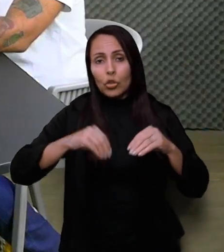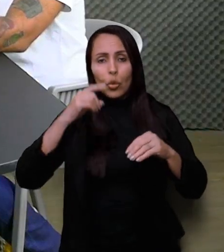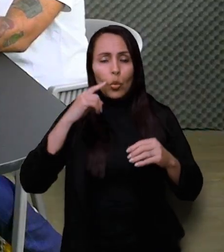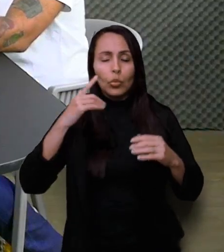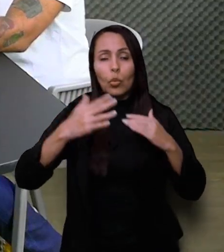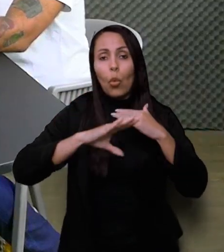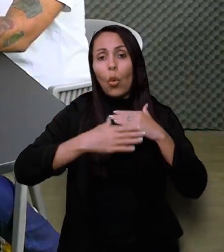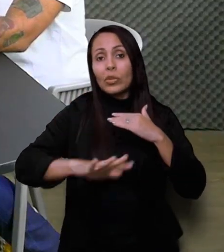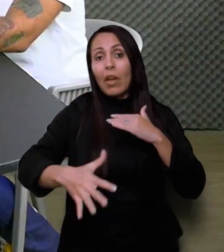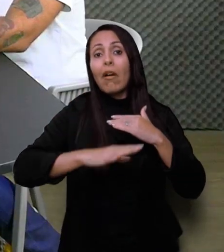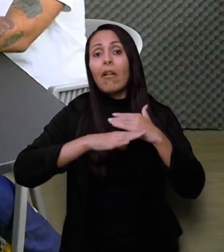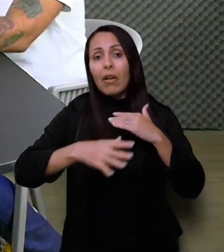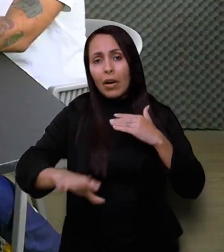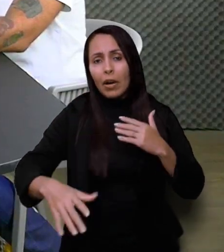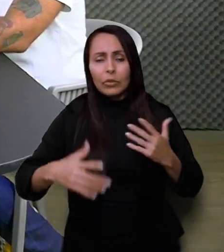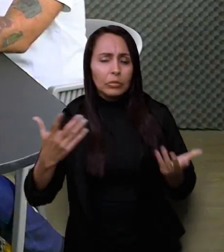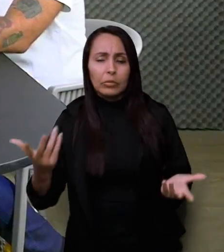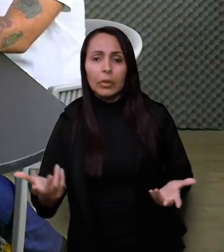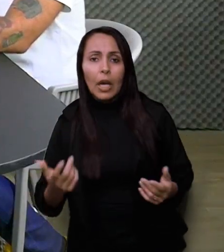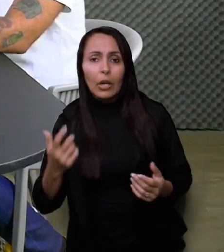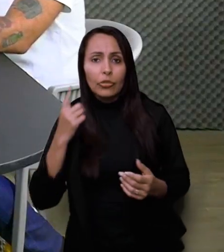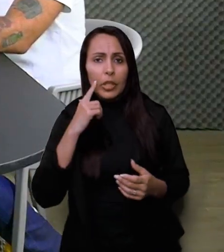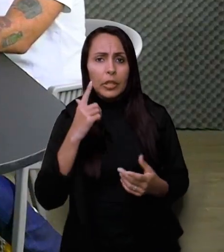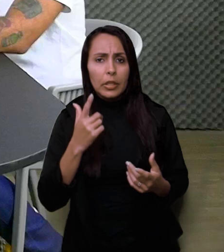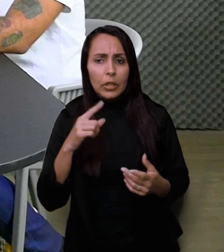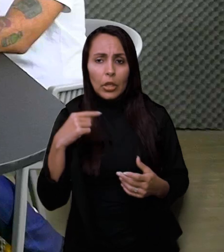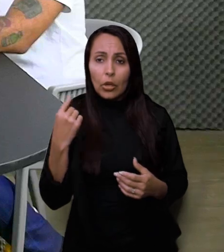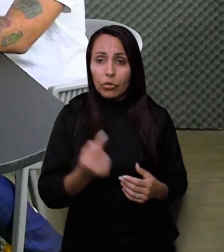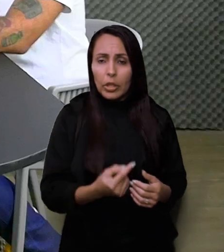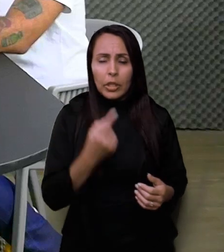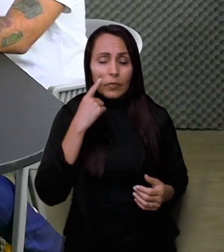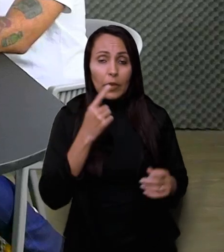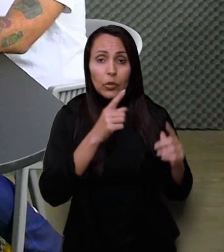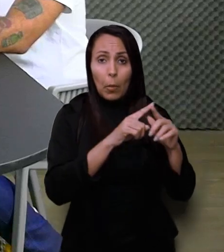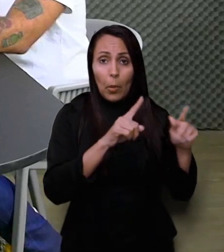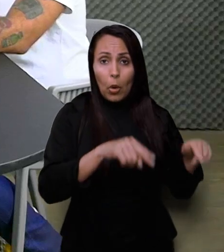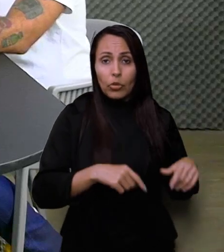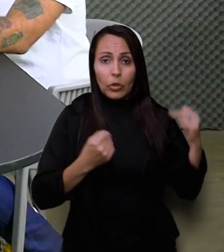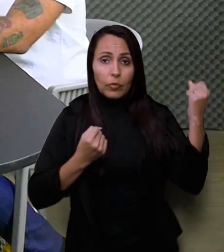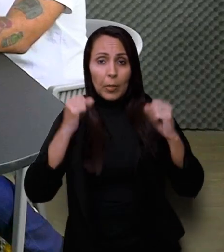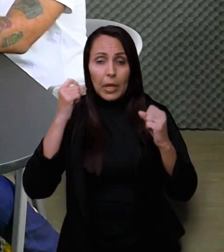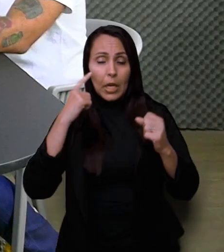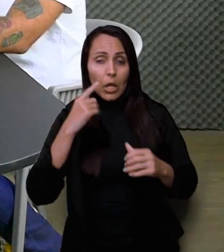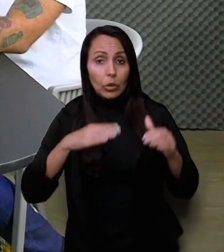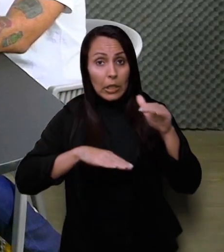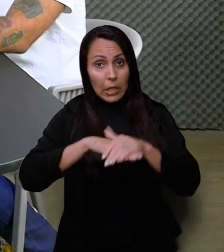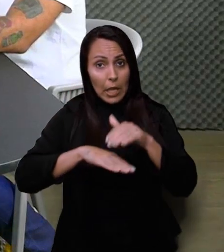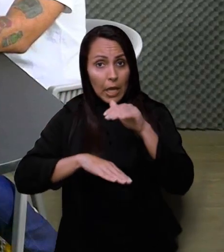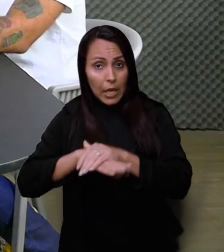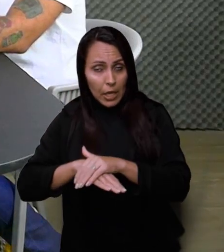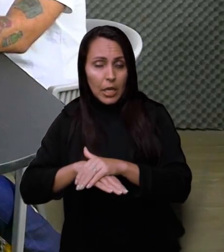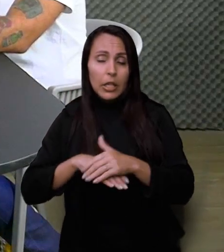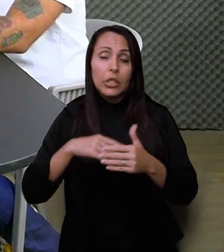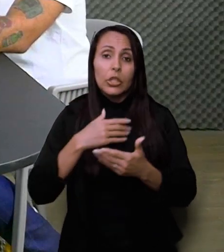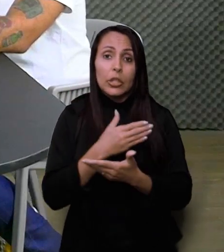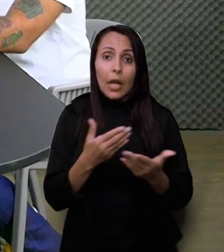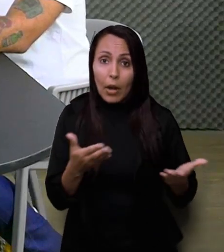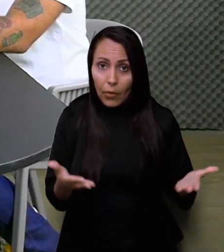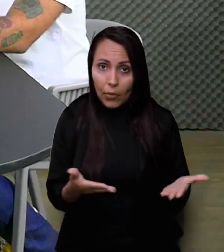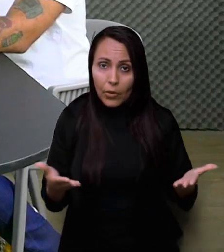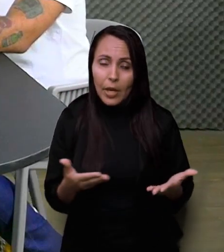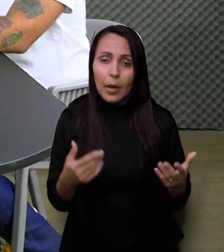da maneira geral, né? A gente viu uma campanha de um desses fabricantes de tênis, né? Que eles dizendo assim, agora a gente está fabricando tênis